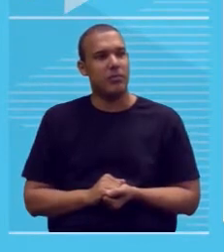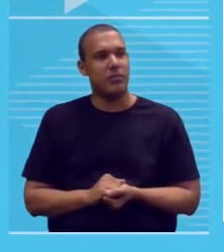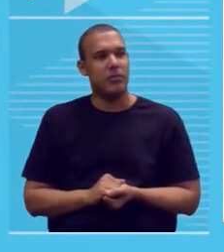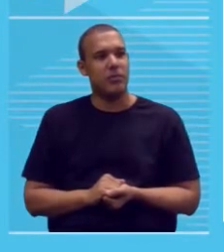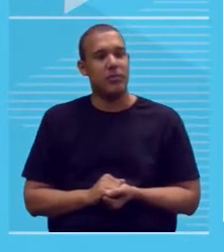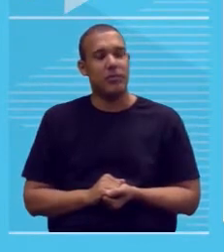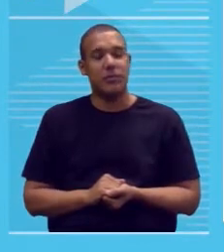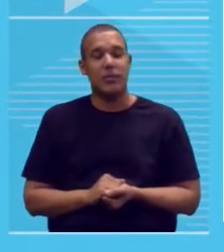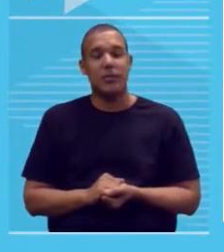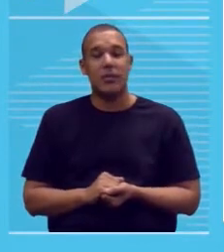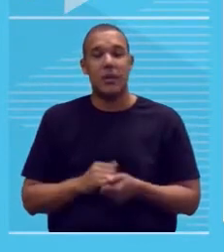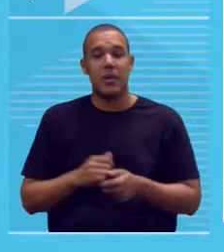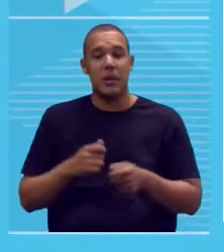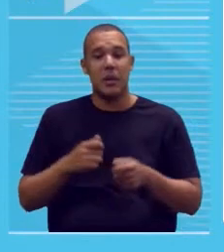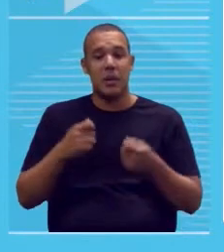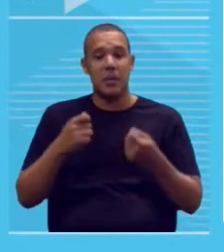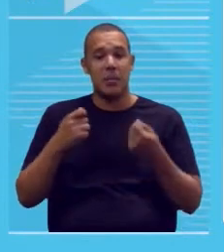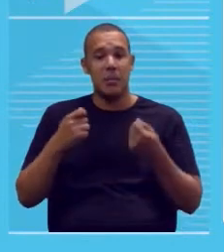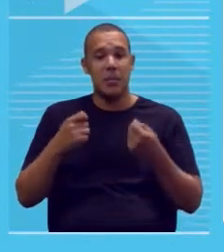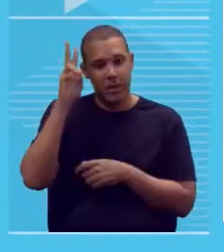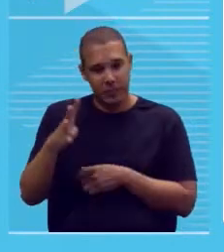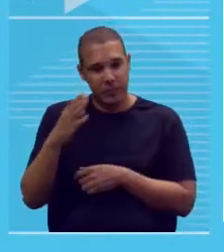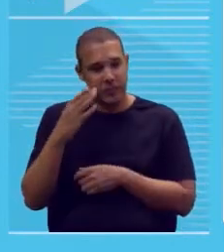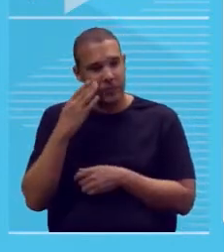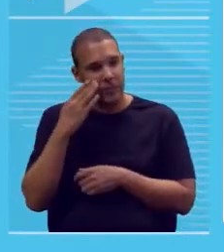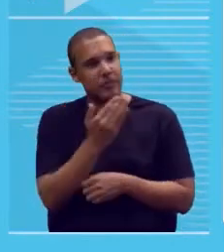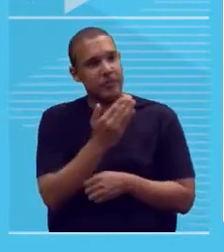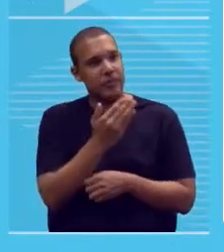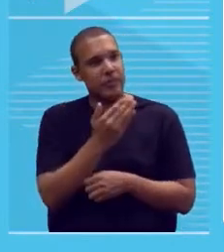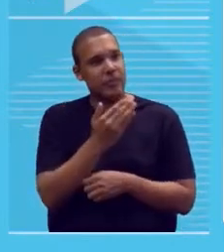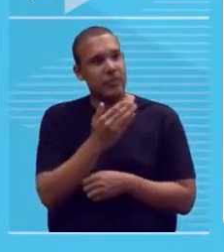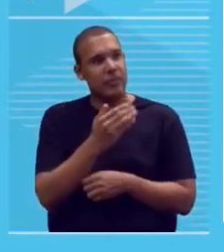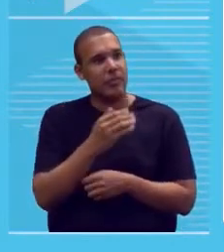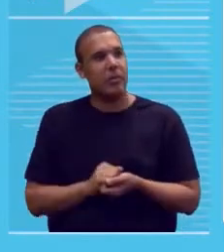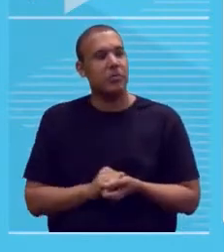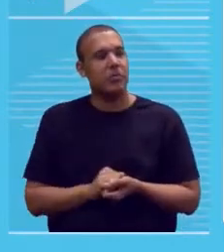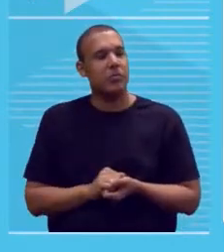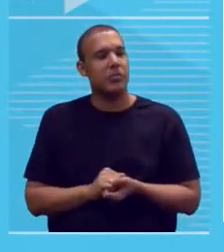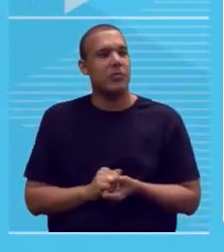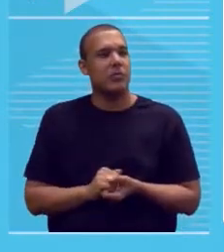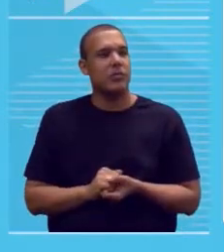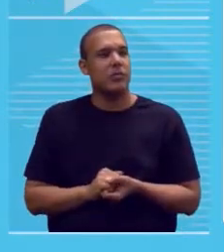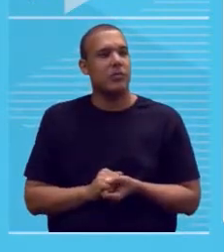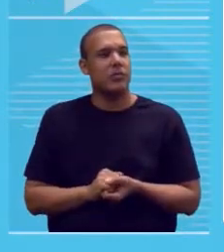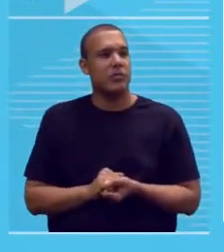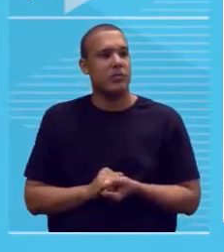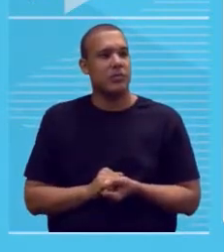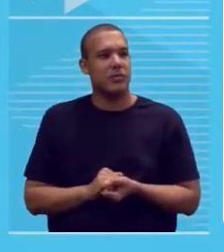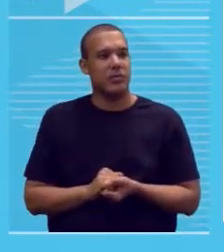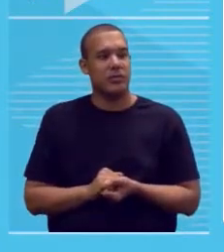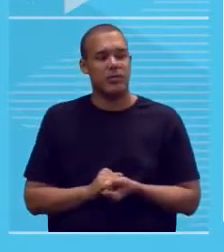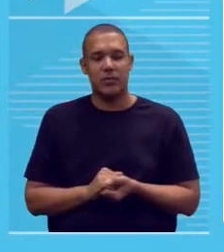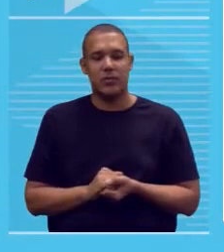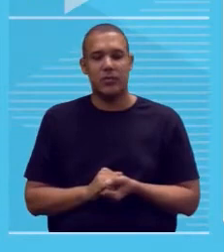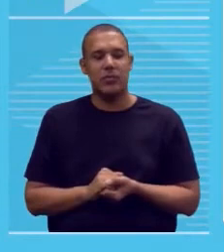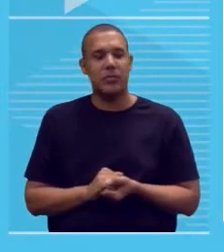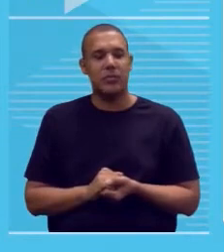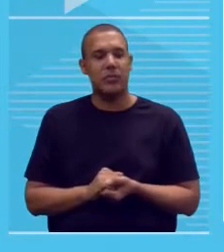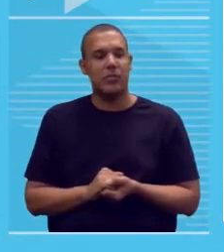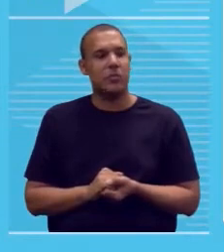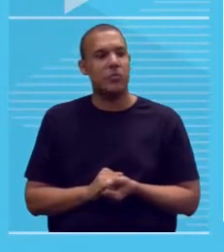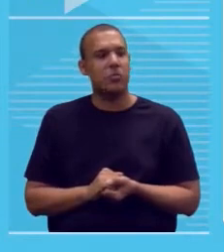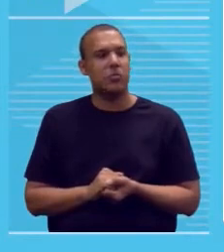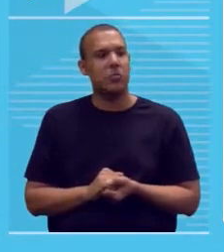Eu quero aqui, ó. A tangente é diferente, vejam só vocês. Tangente de 30, raiz de 3